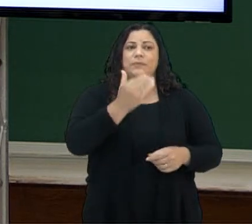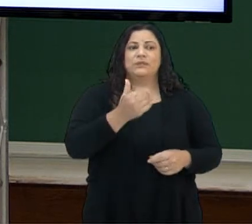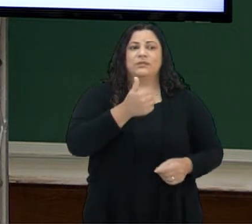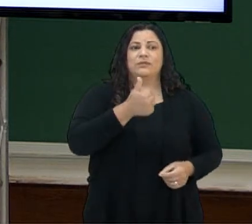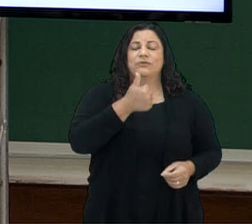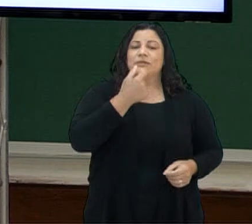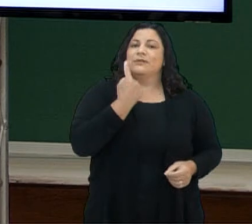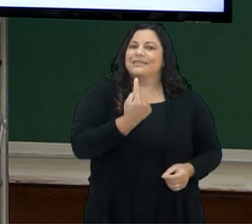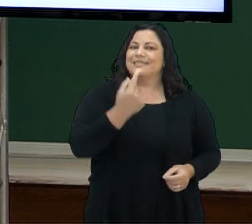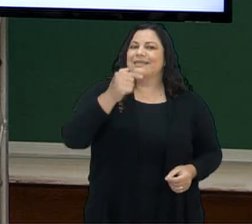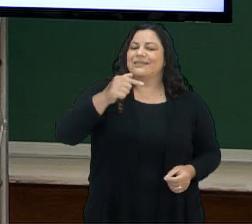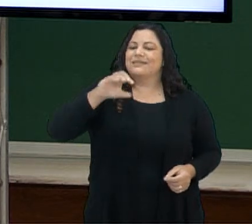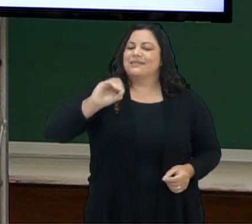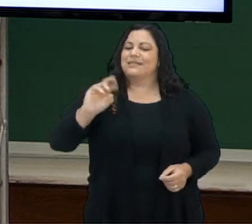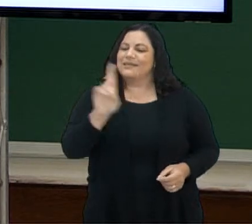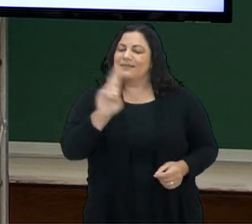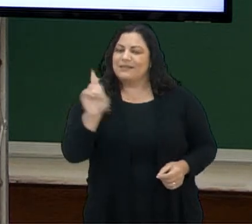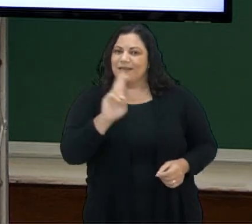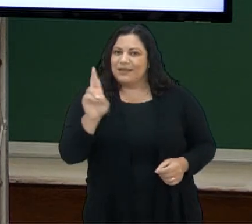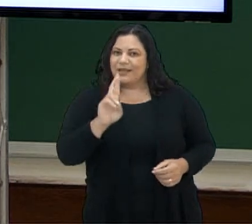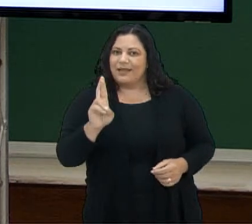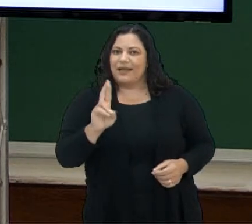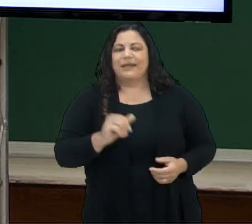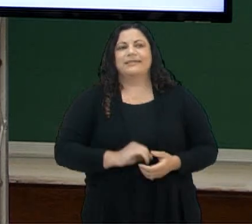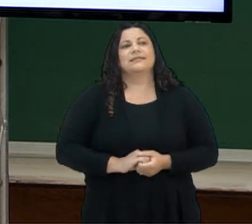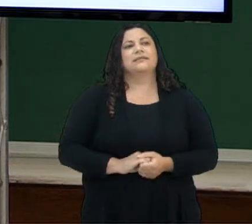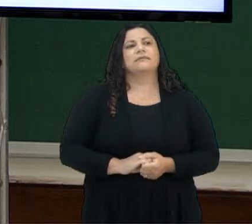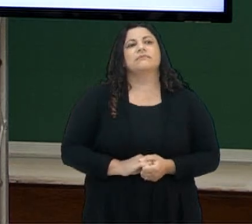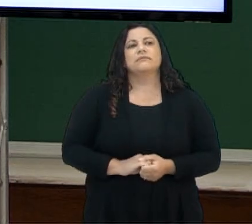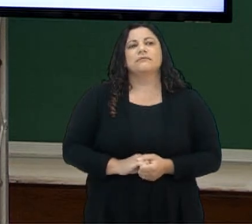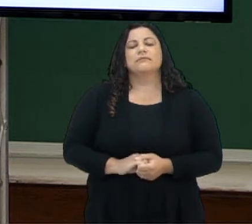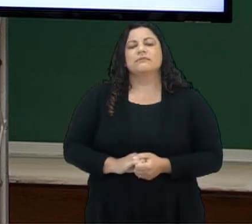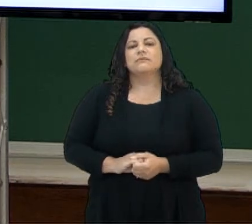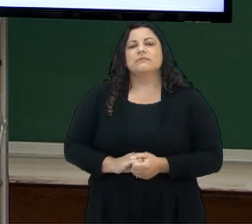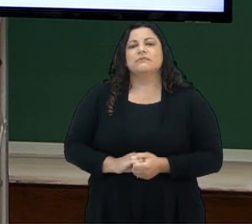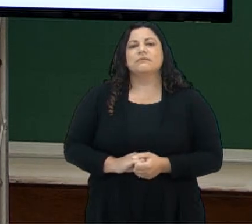Legal? Então, eu vou deixar para vocês um